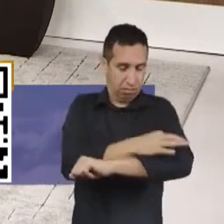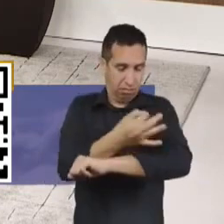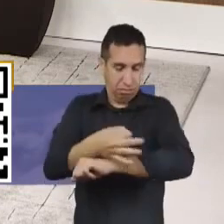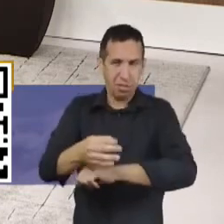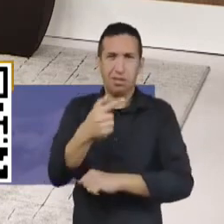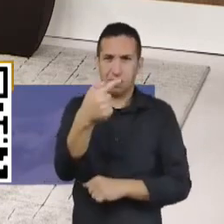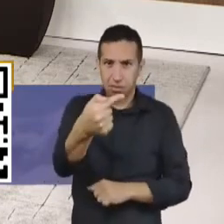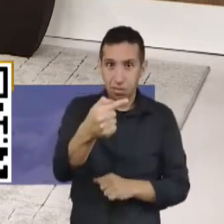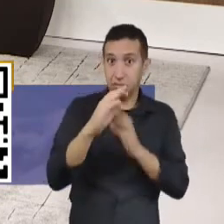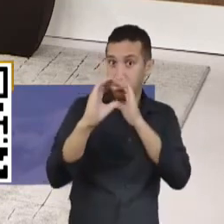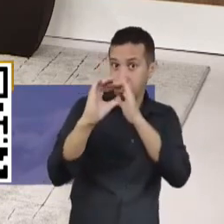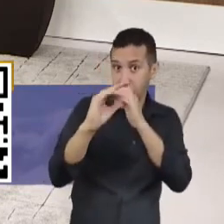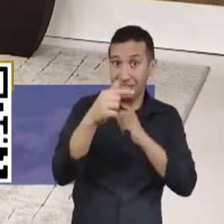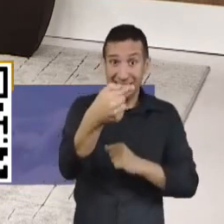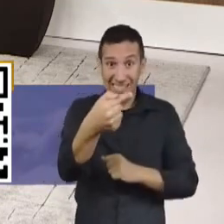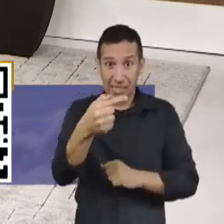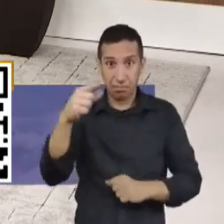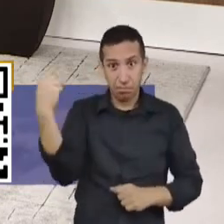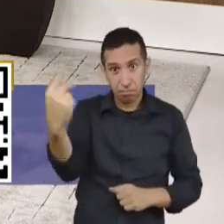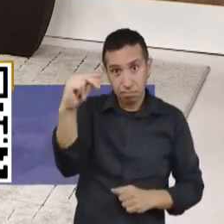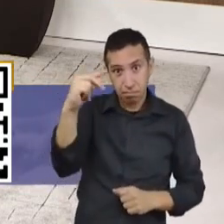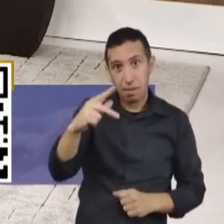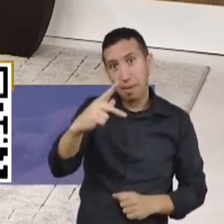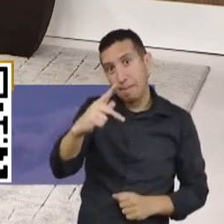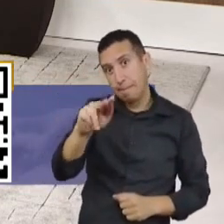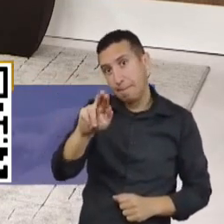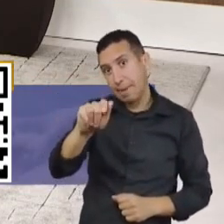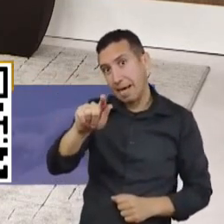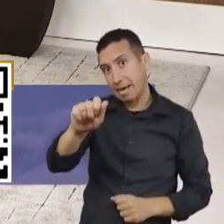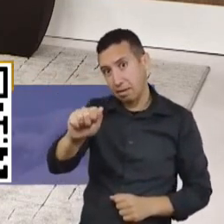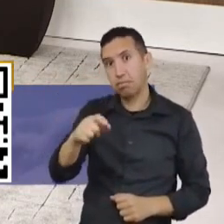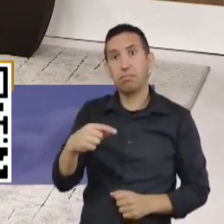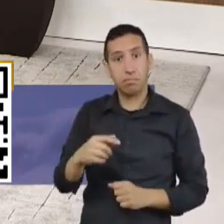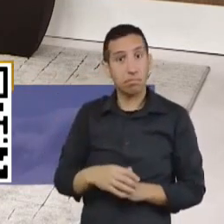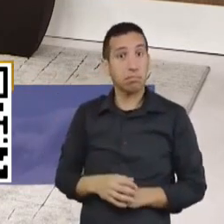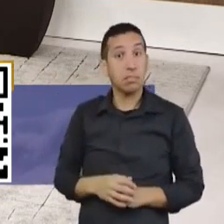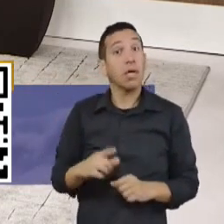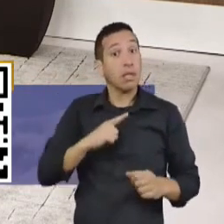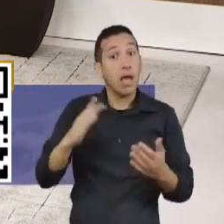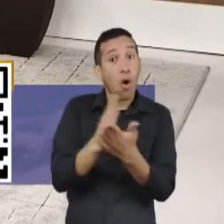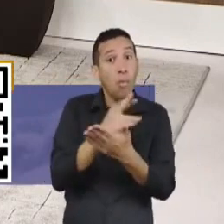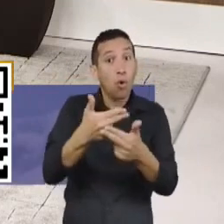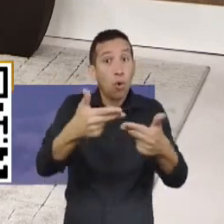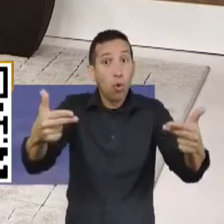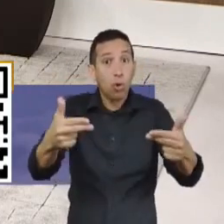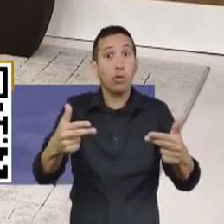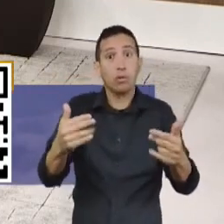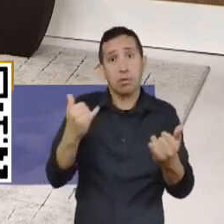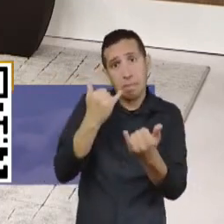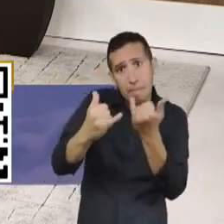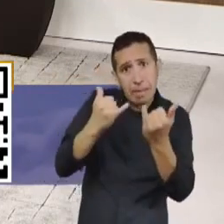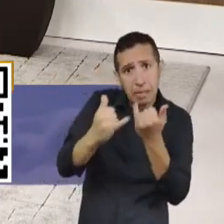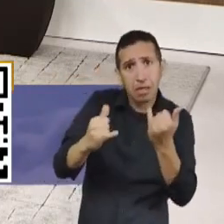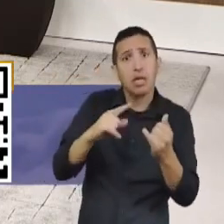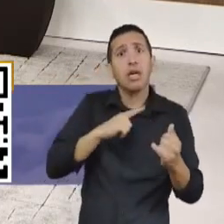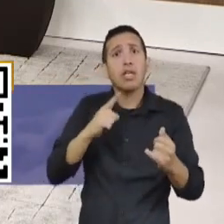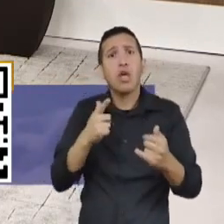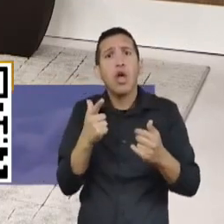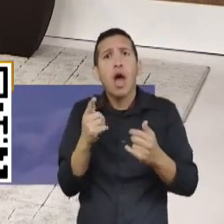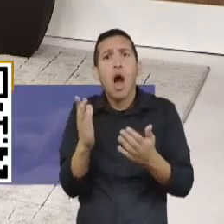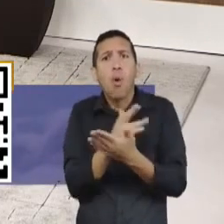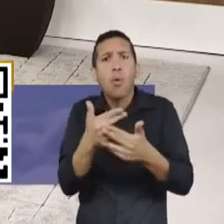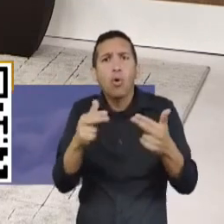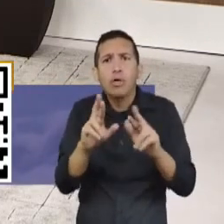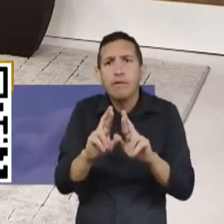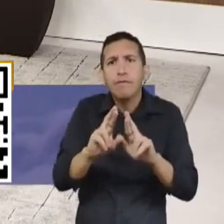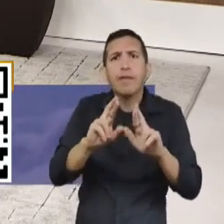você tem As Sete Trombetas e as 7 pragas Existem algumas coisas são semelhantes e outros são totalmente diferentes e